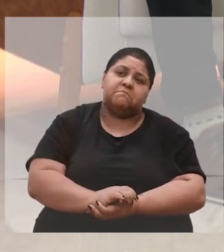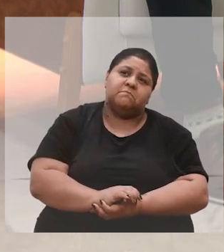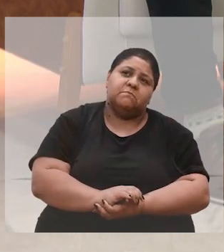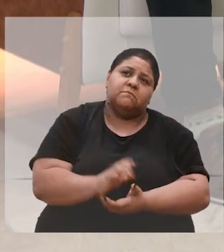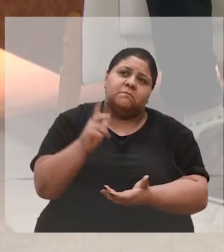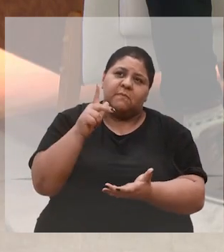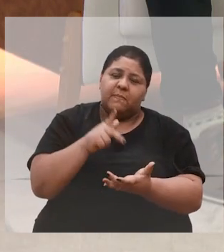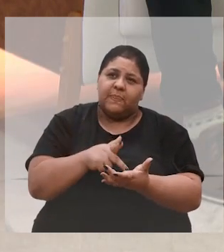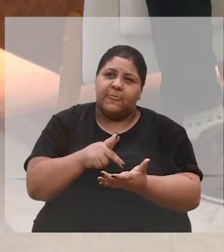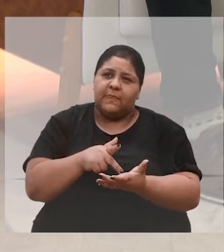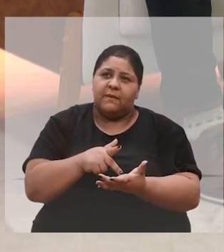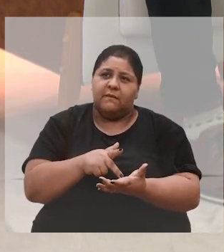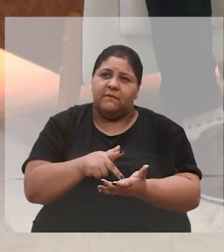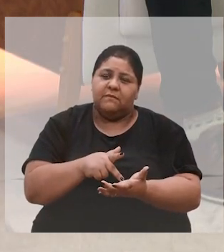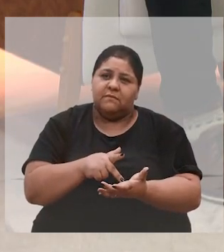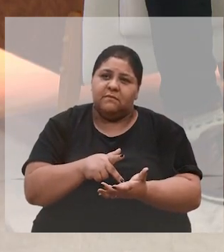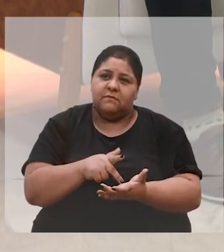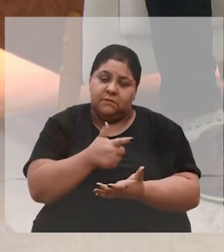verdade, assim,